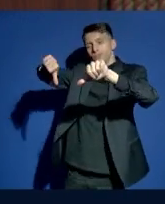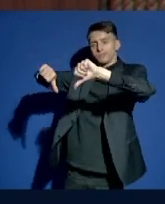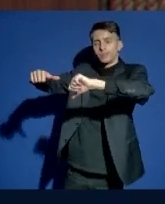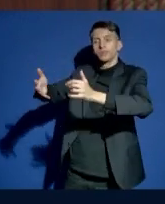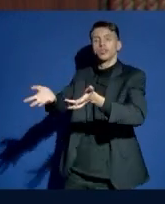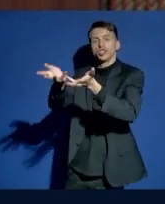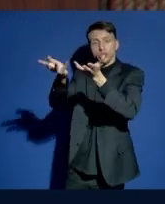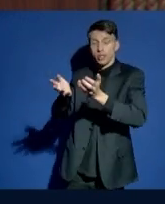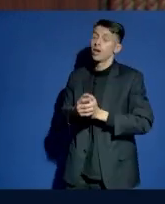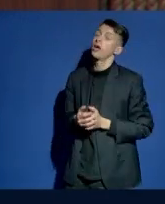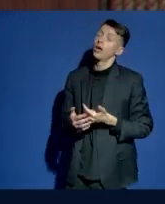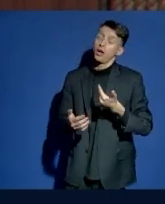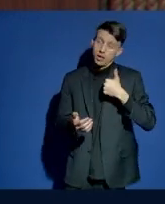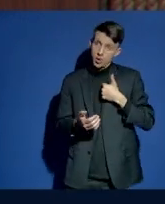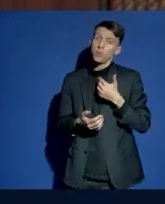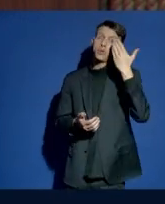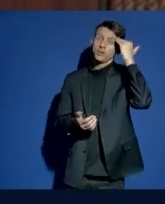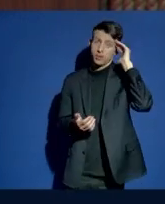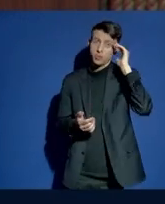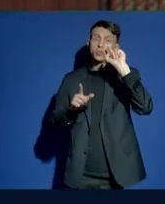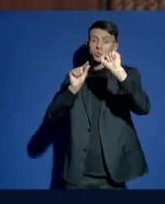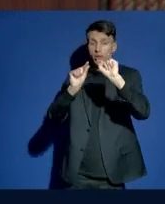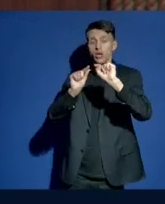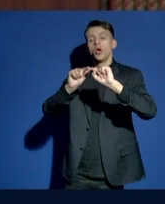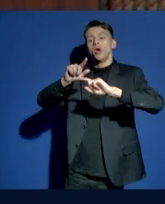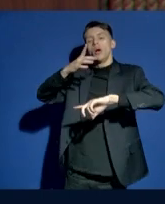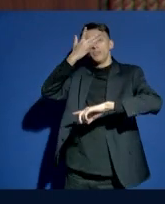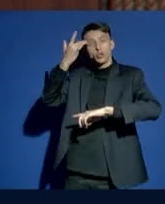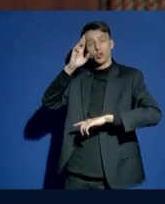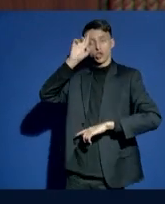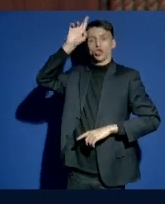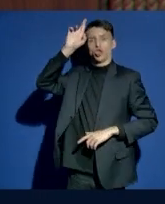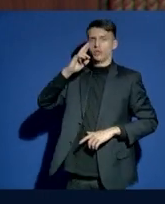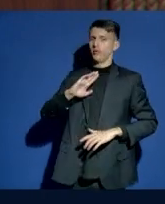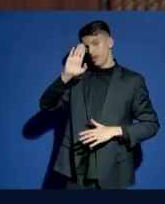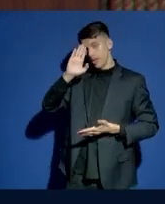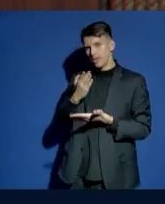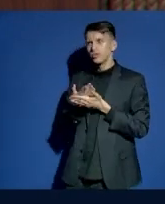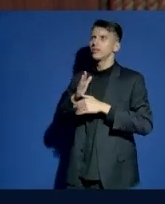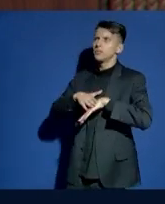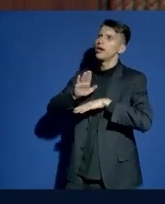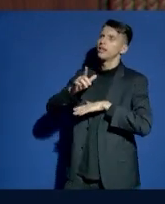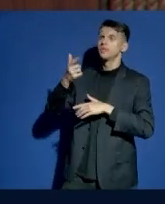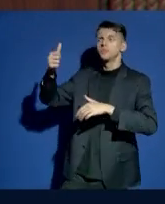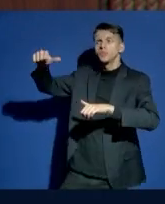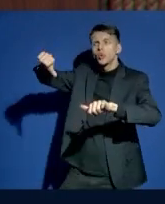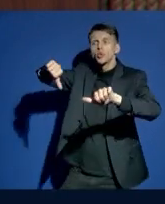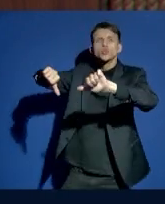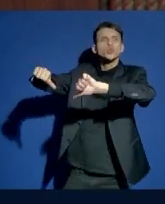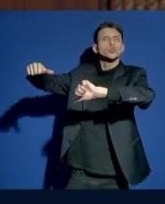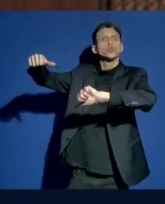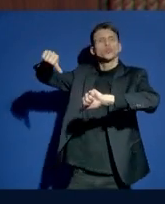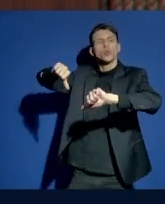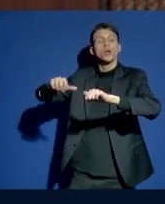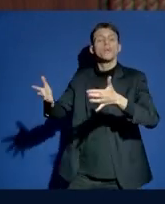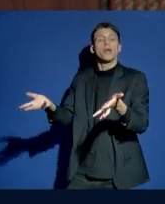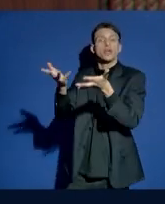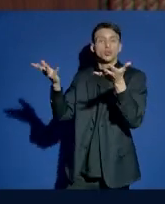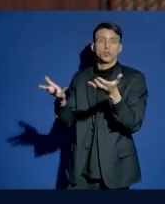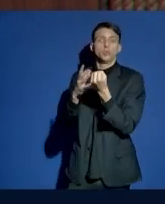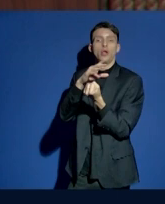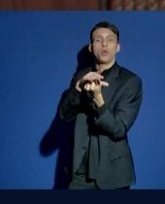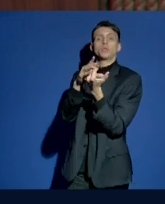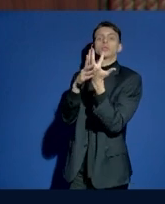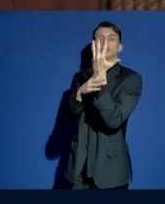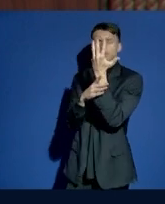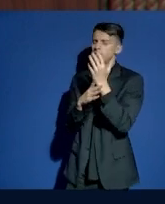produtor cada vez mais vai acreditando nesse produto. E nas nossas conversas, você comentou comigo